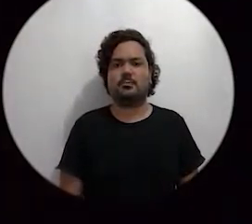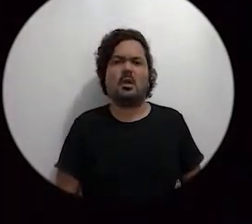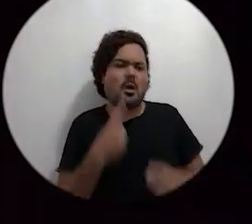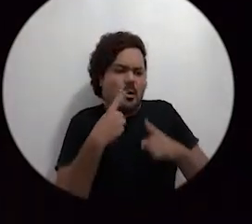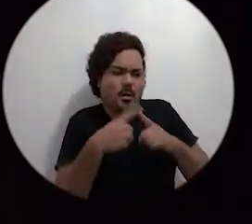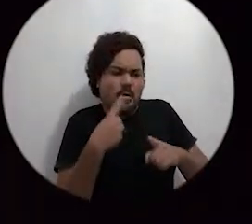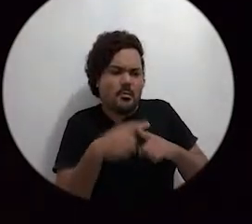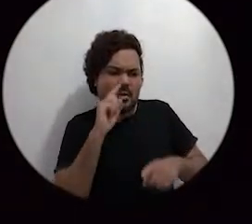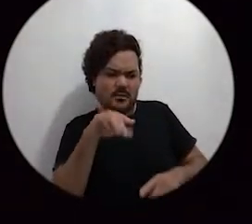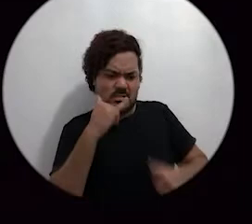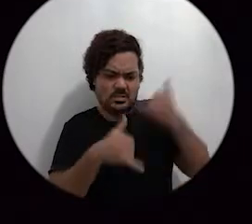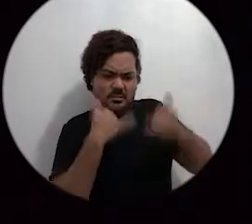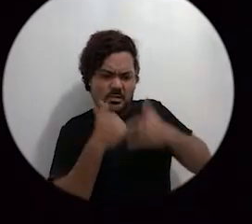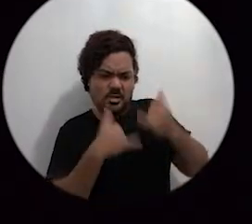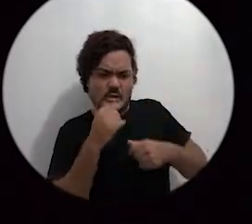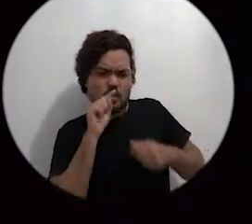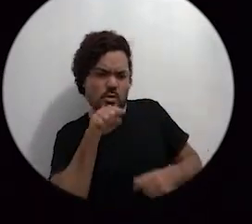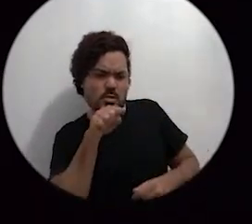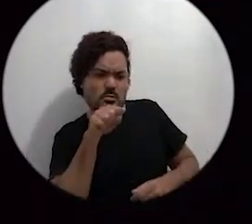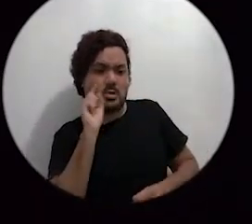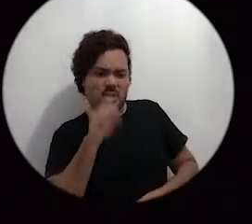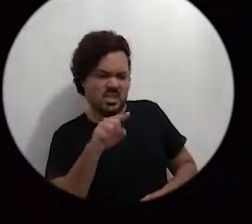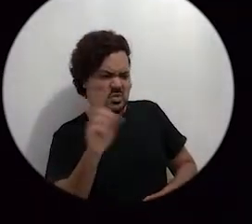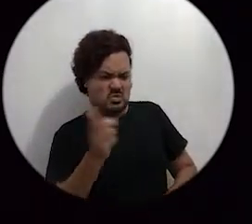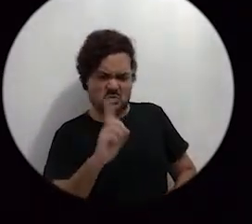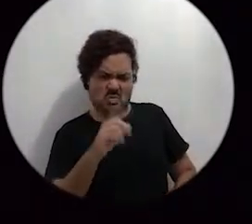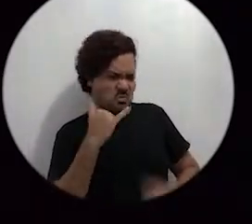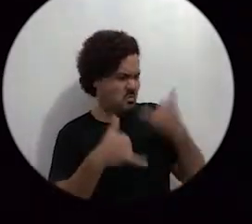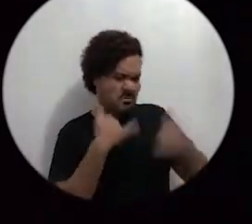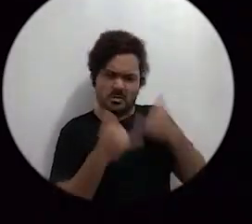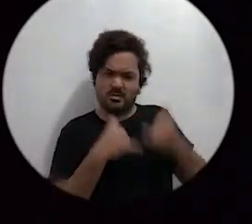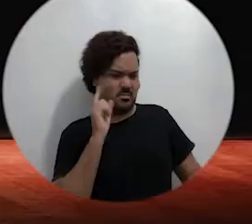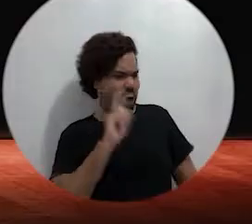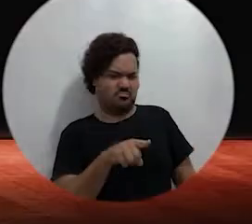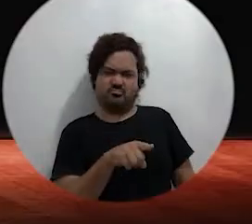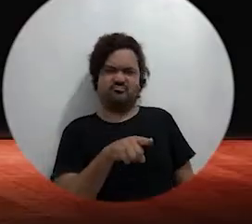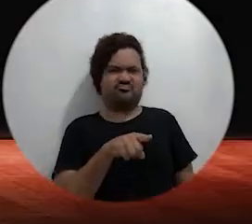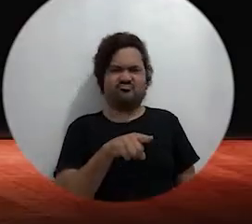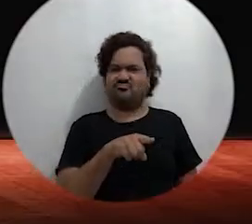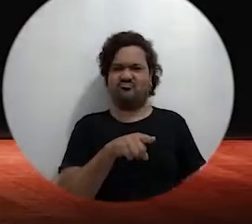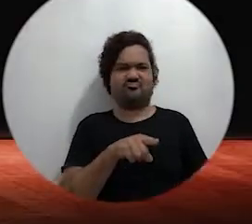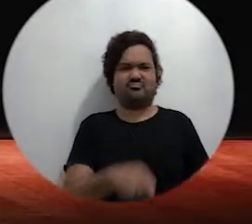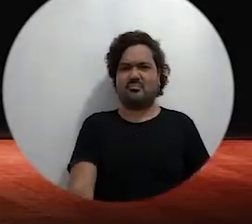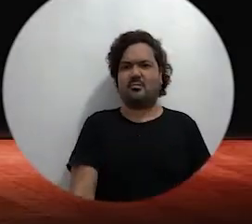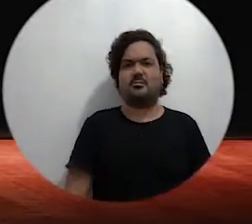Por que você está brincando com isso? Isso não é brinquedo para você.